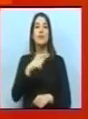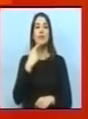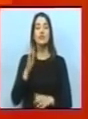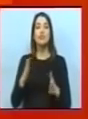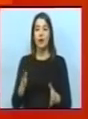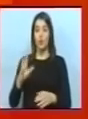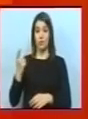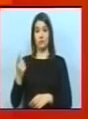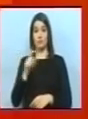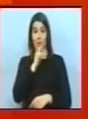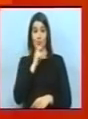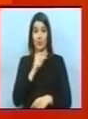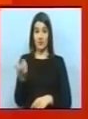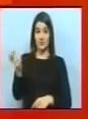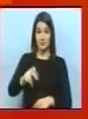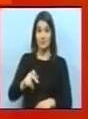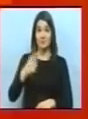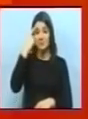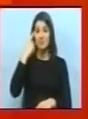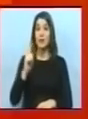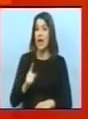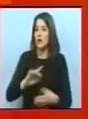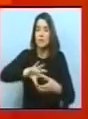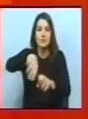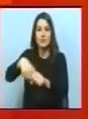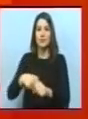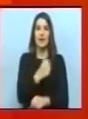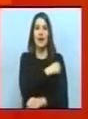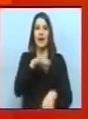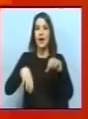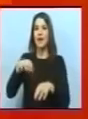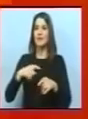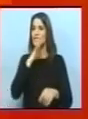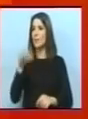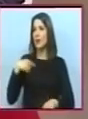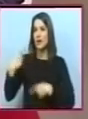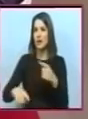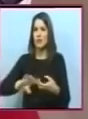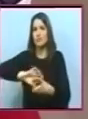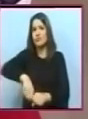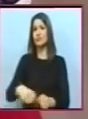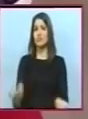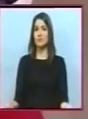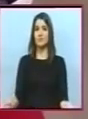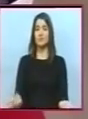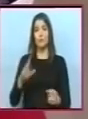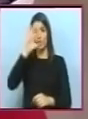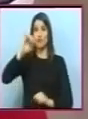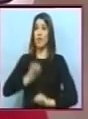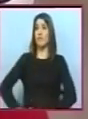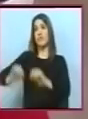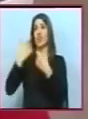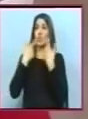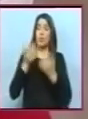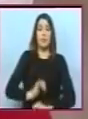hipótese surgiu, repare, é destruir o património, é destruir a sucessão familiar. Então o Estado fica com tudo e leva